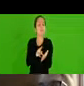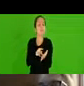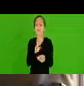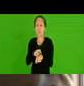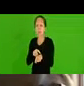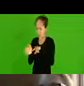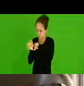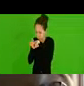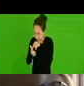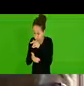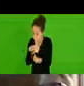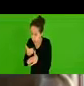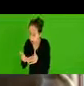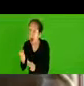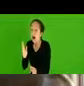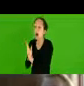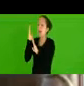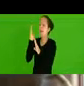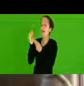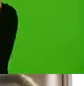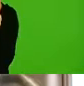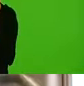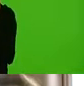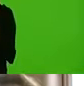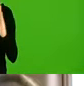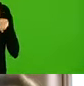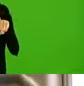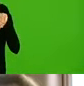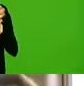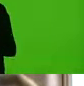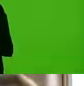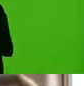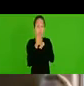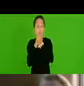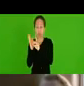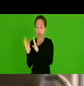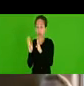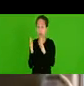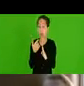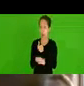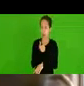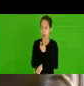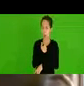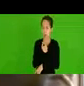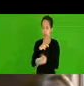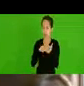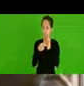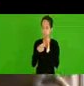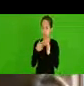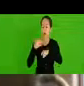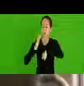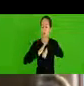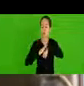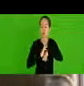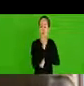Então, o seu processo de pesquisa, o pesquisador, como ele não é dono da verdade, não existe um início, meio e